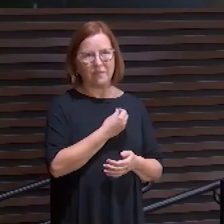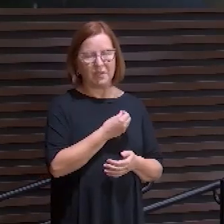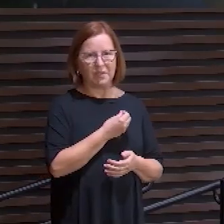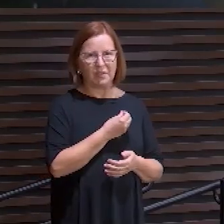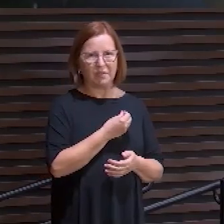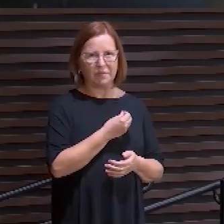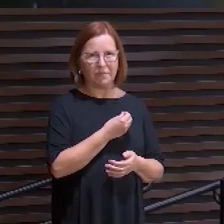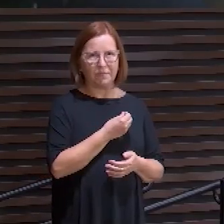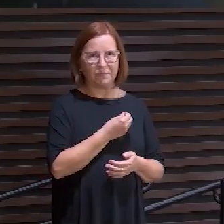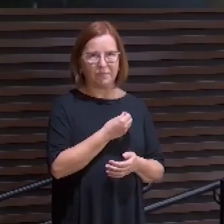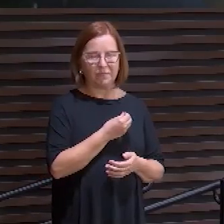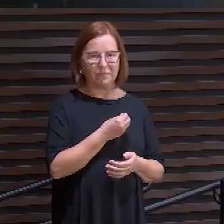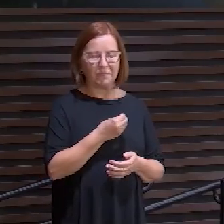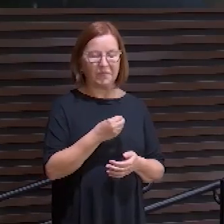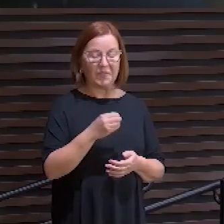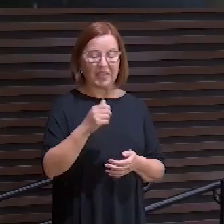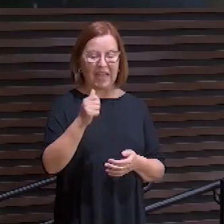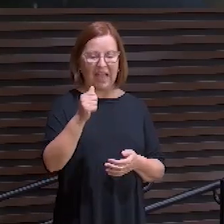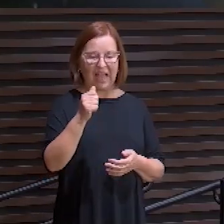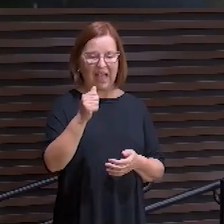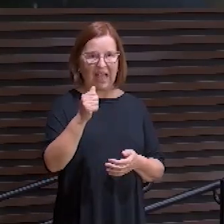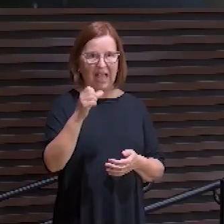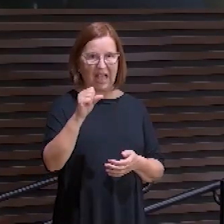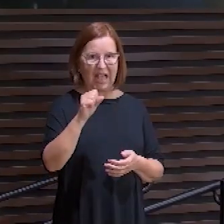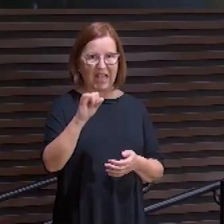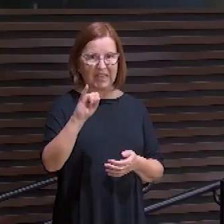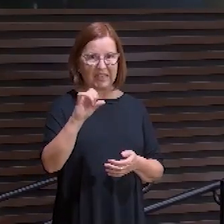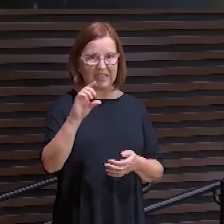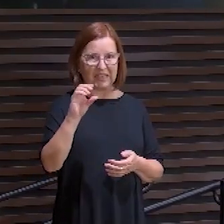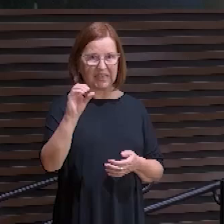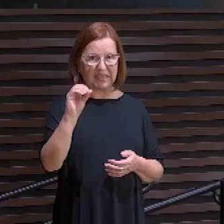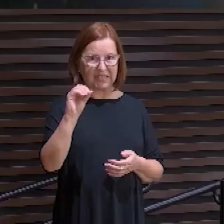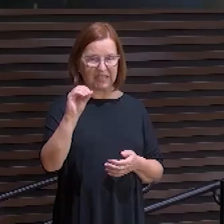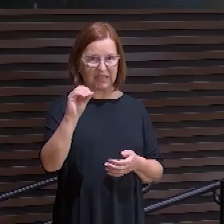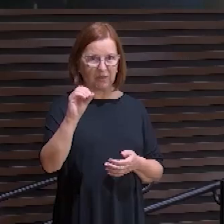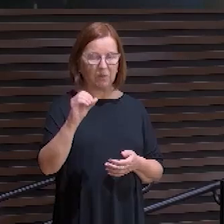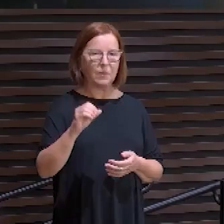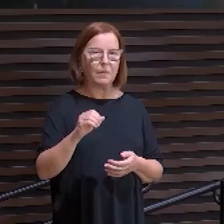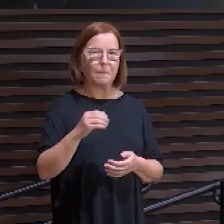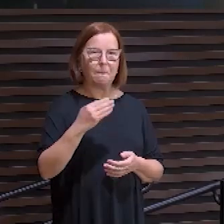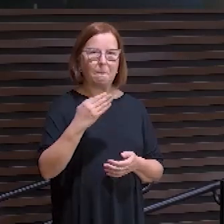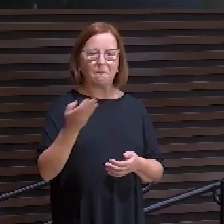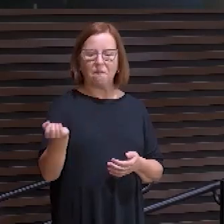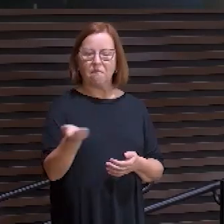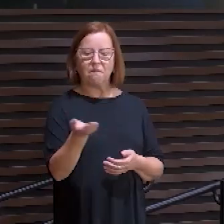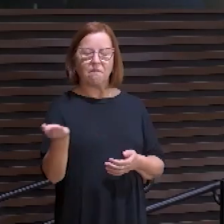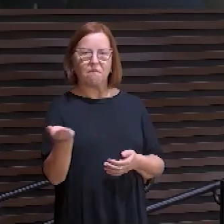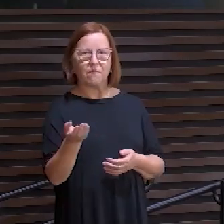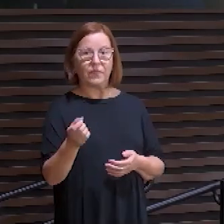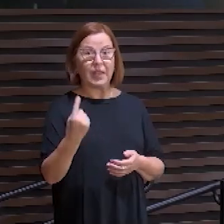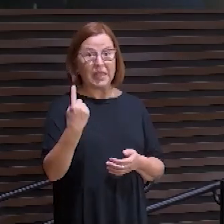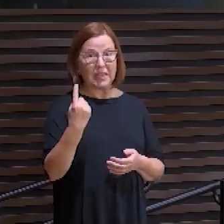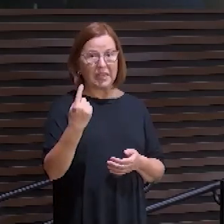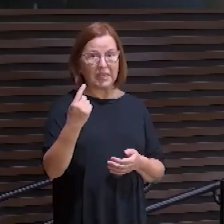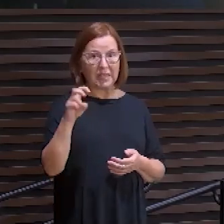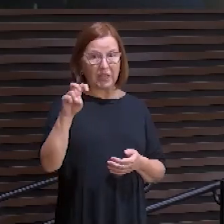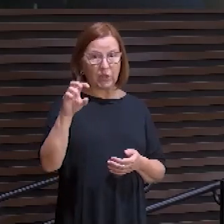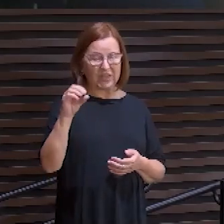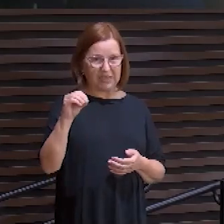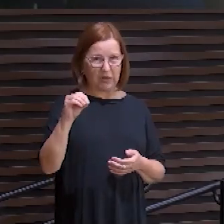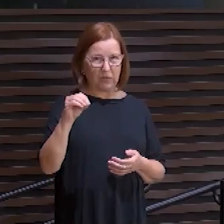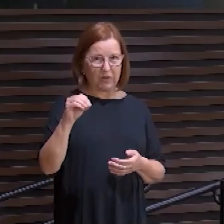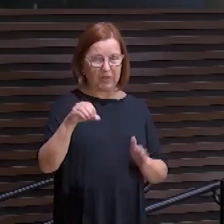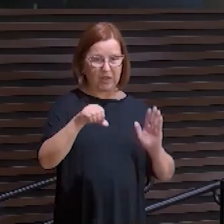em asilos pedindo esmolas. 150 foram